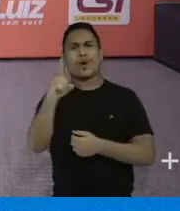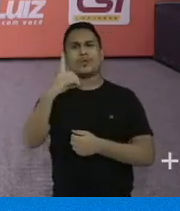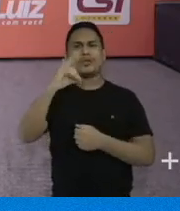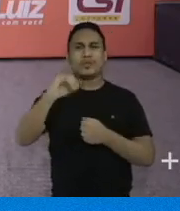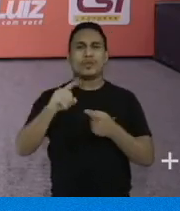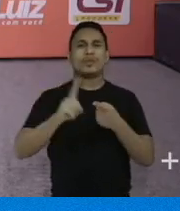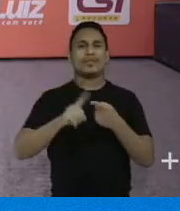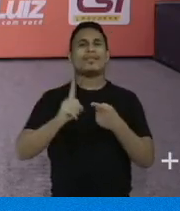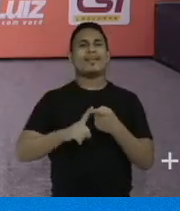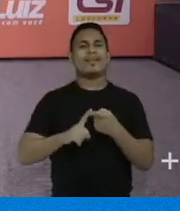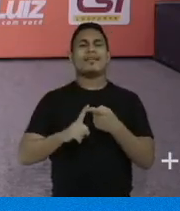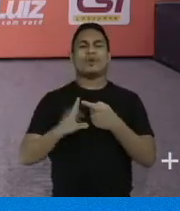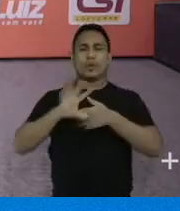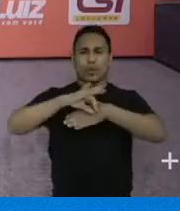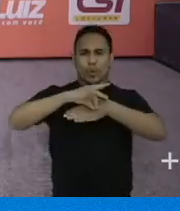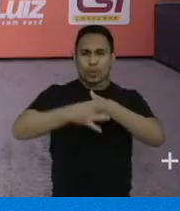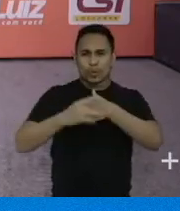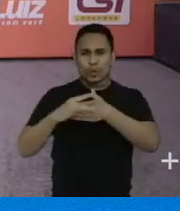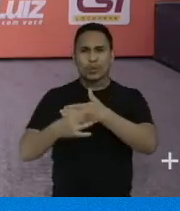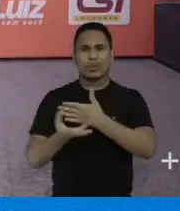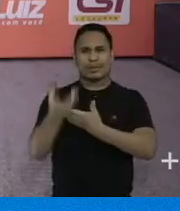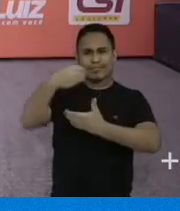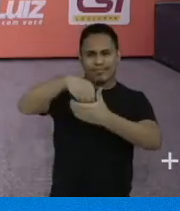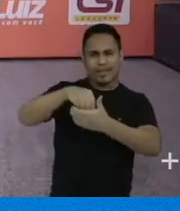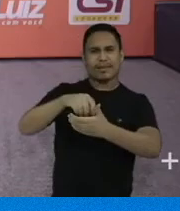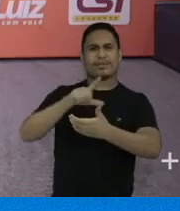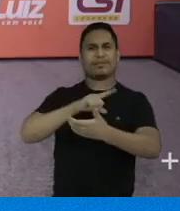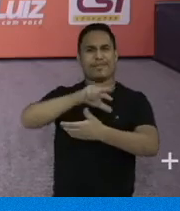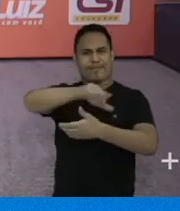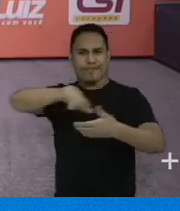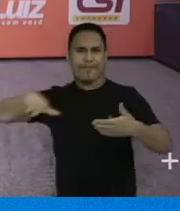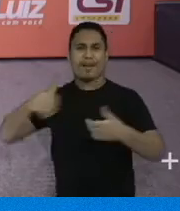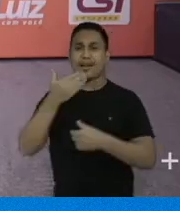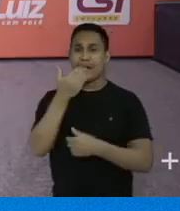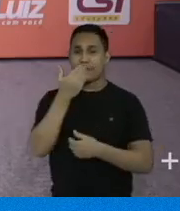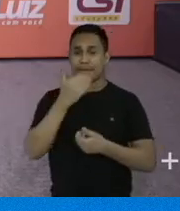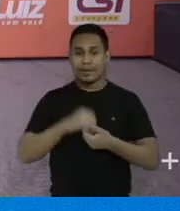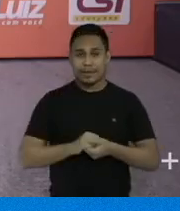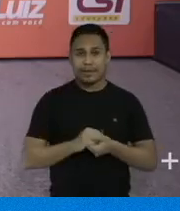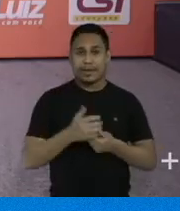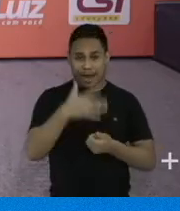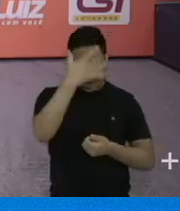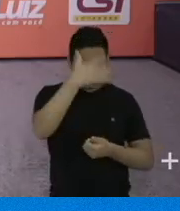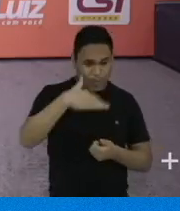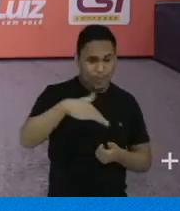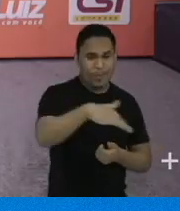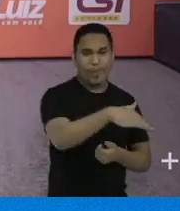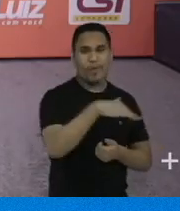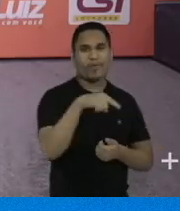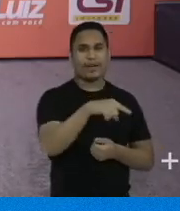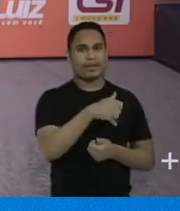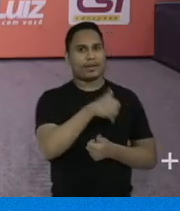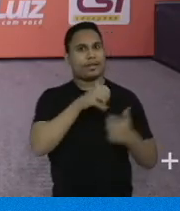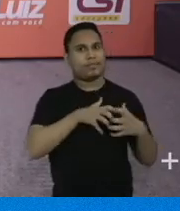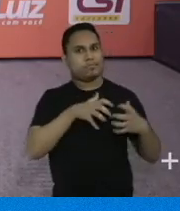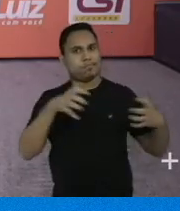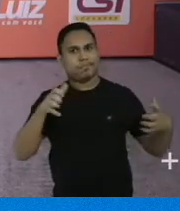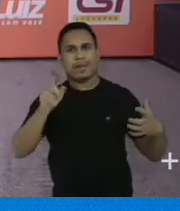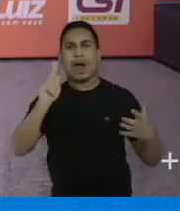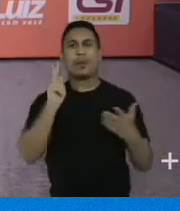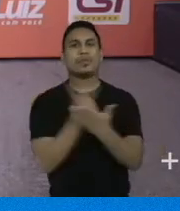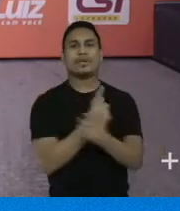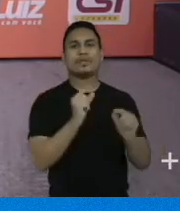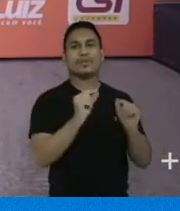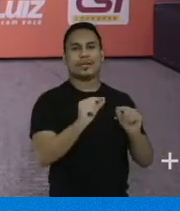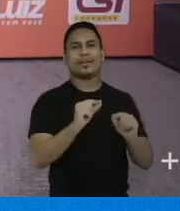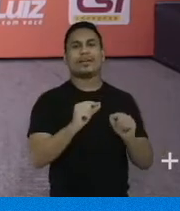isso, em uma população que está envelhecendo, tem causado com frequência esse distúrbio.